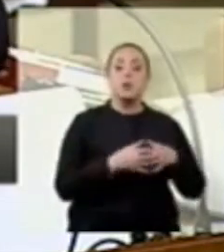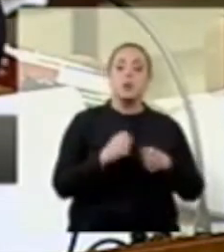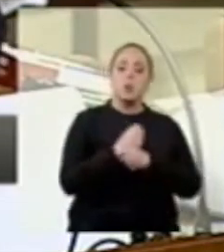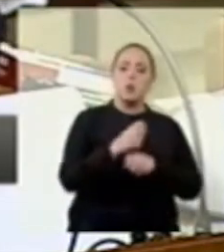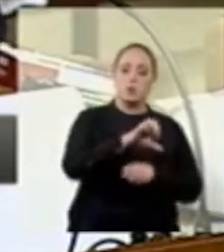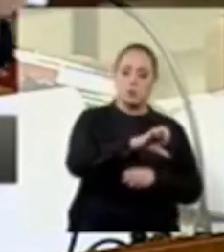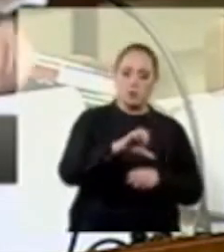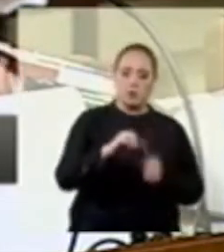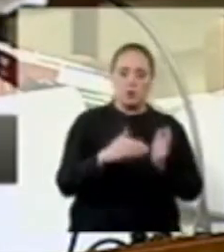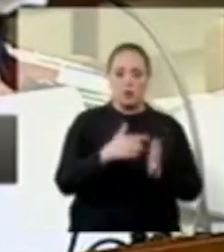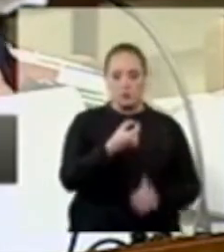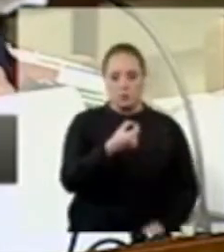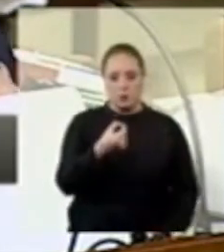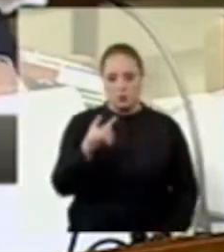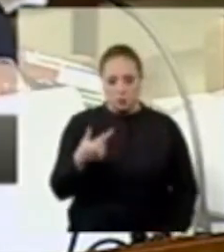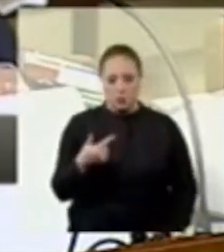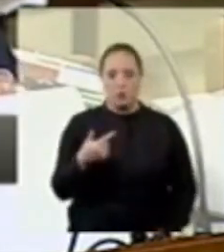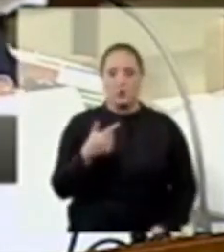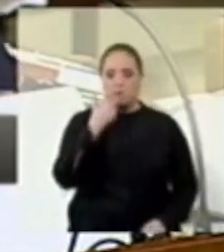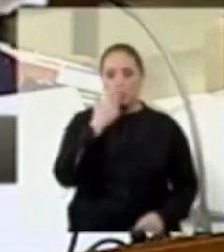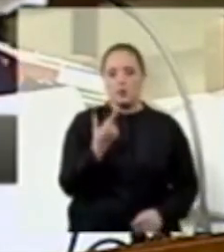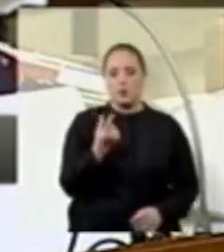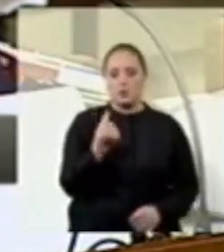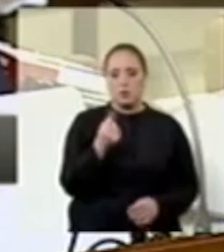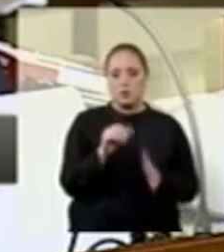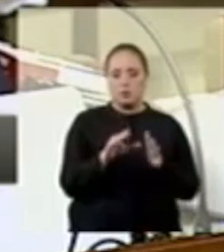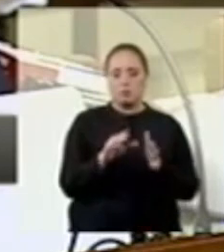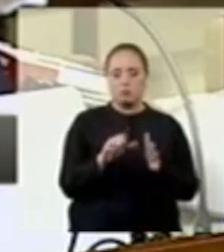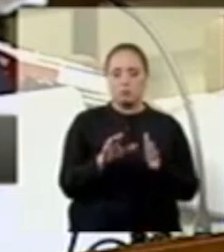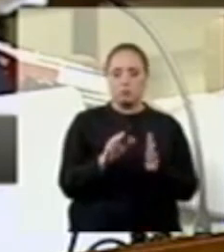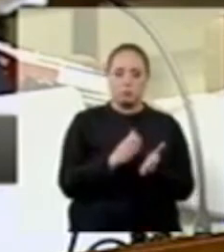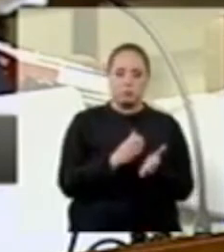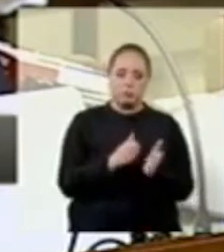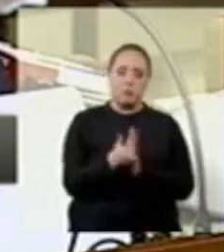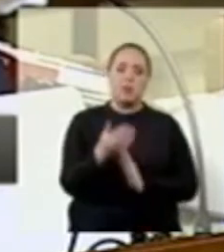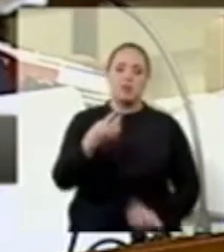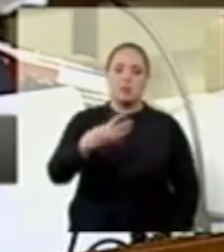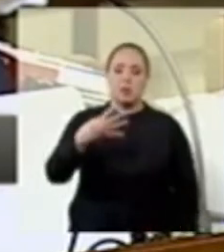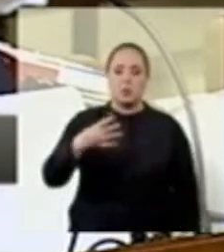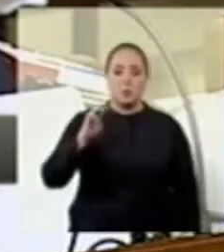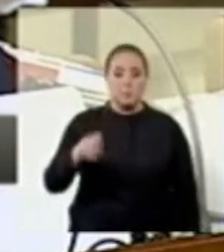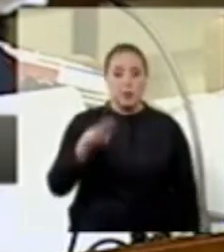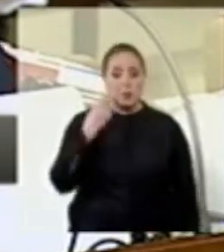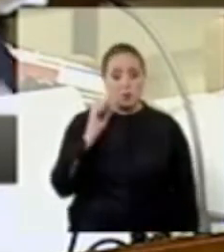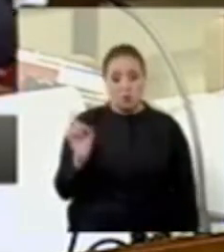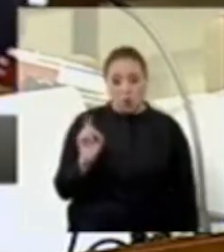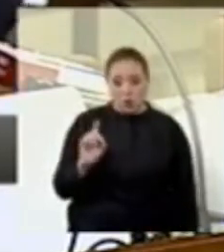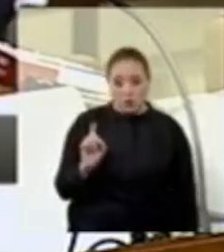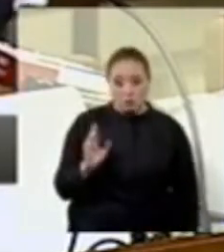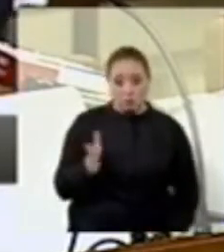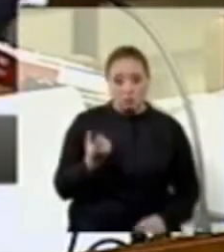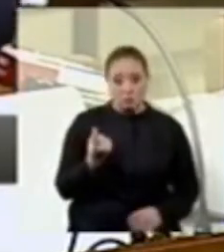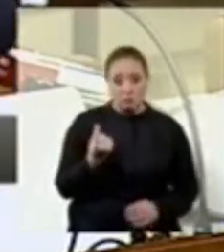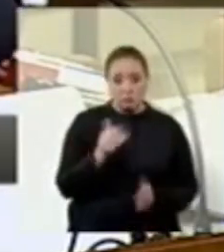de 99 2002 desviaram 34 milhões de dólares para contas na suíça a